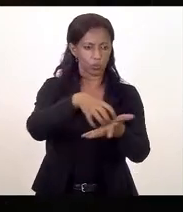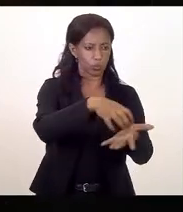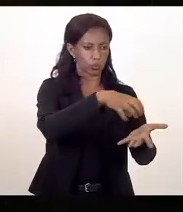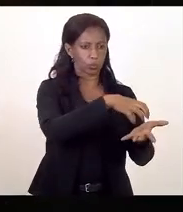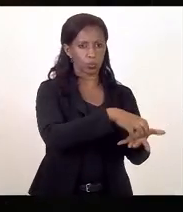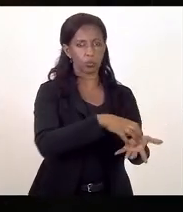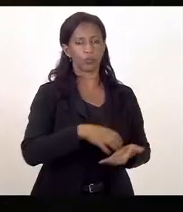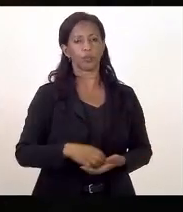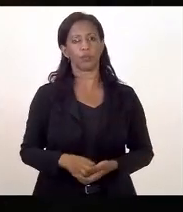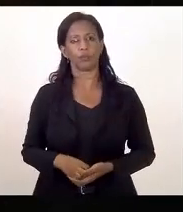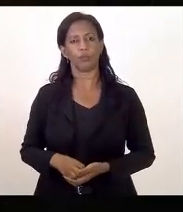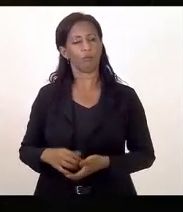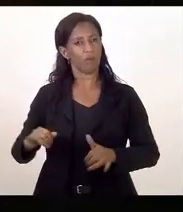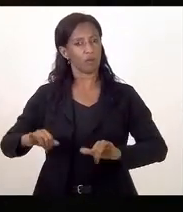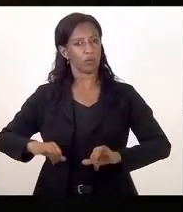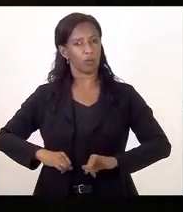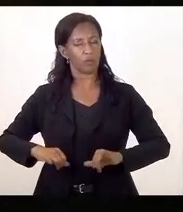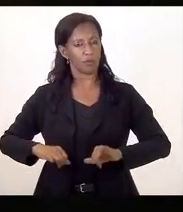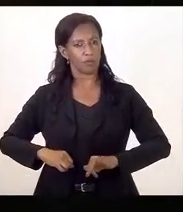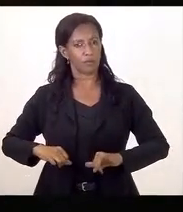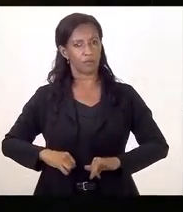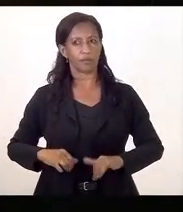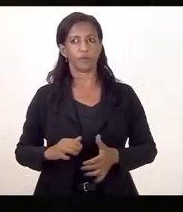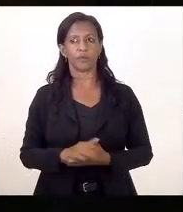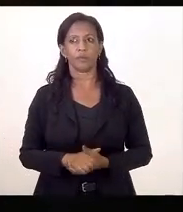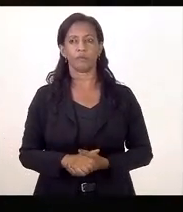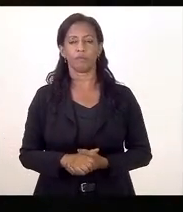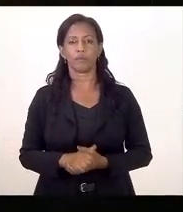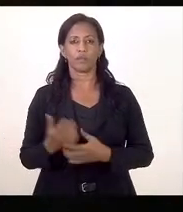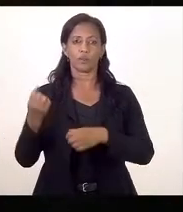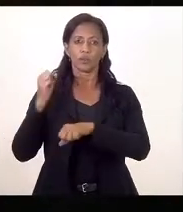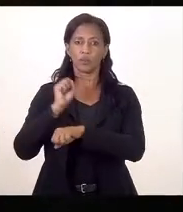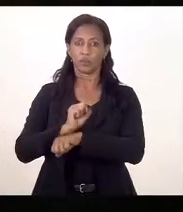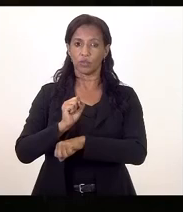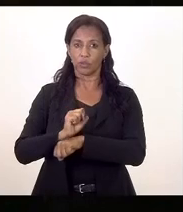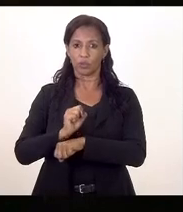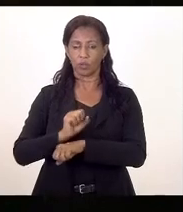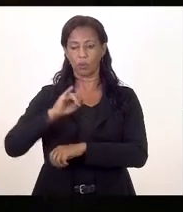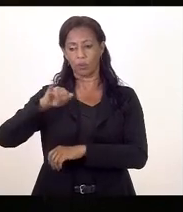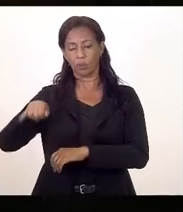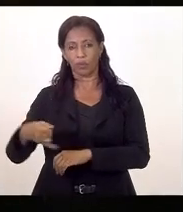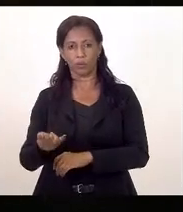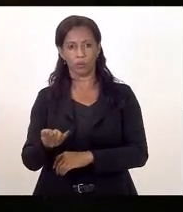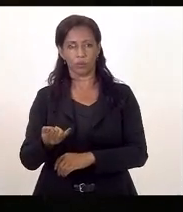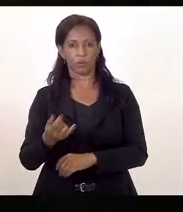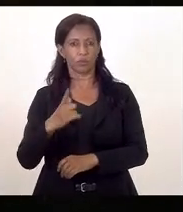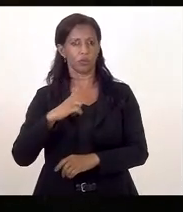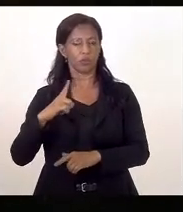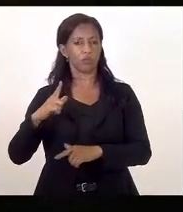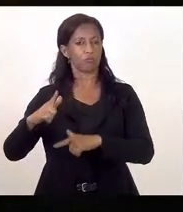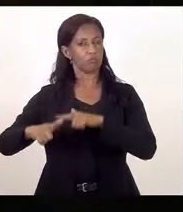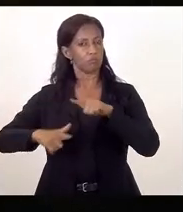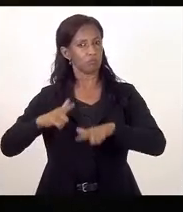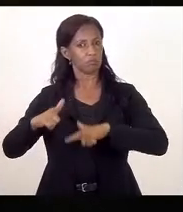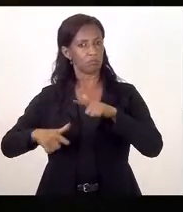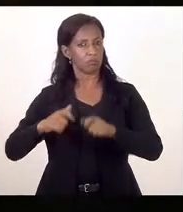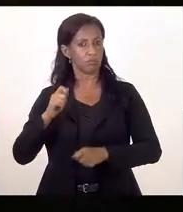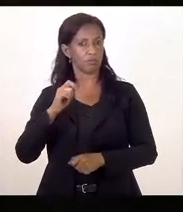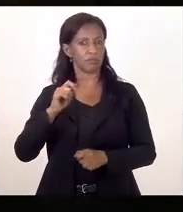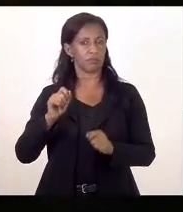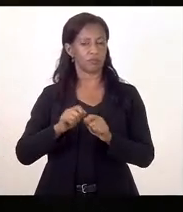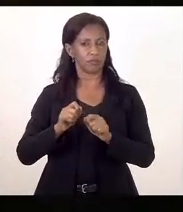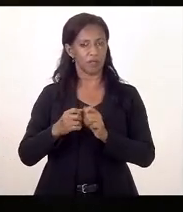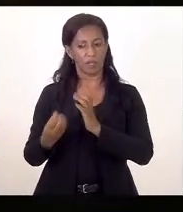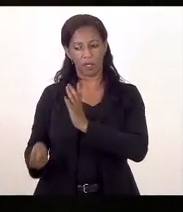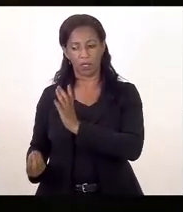vêm sofrendo, aguardando uma oportunidade de emprego, fez a sugestão da